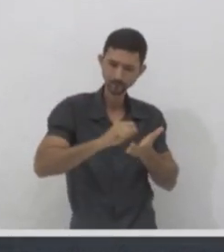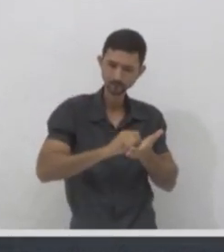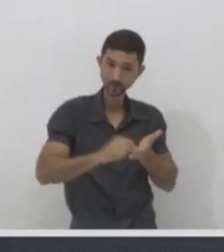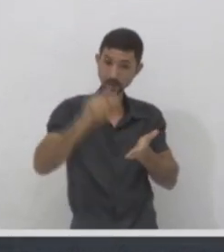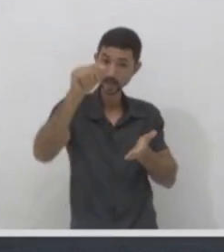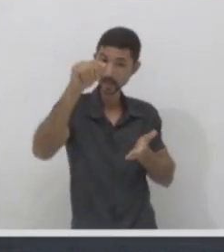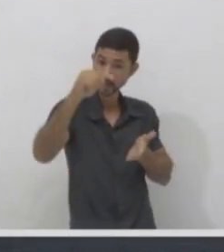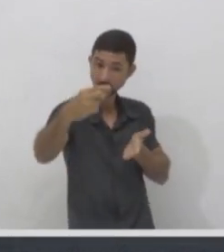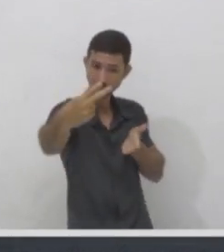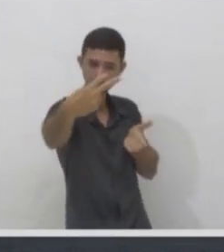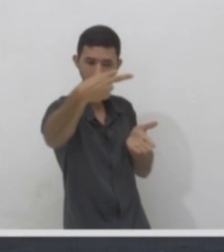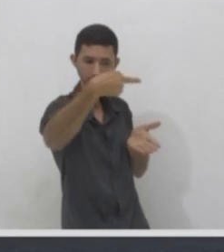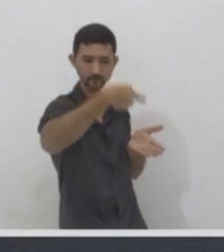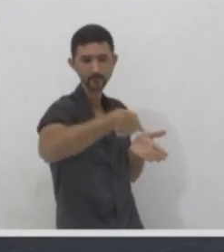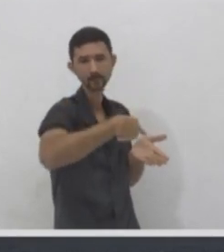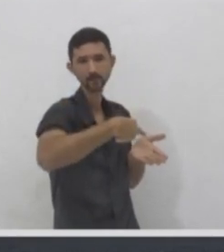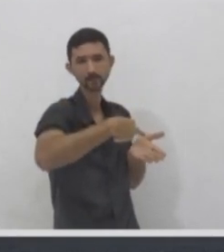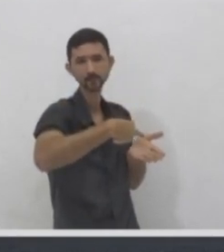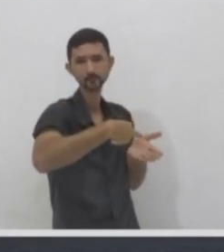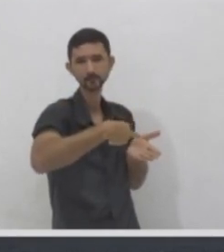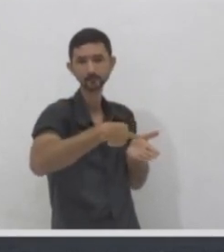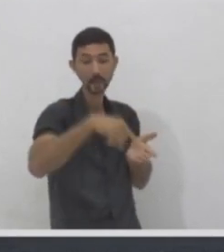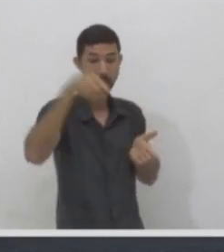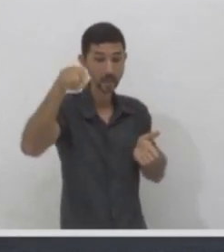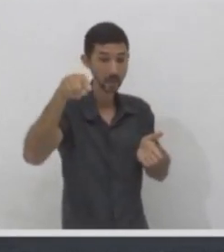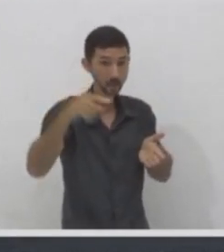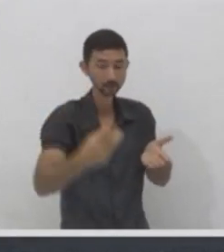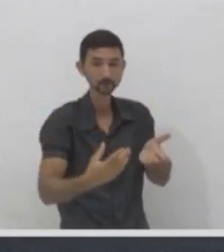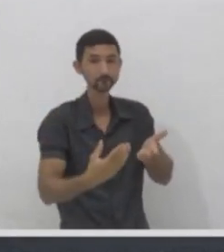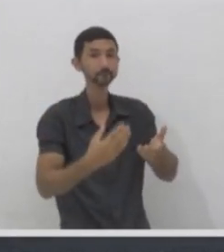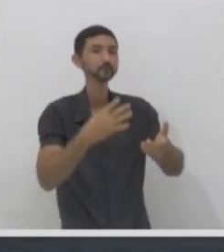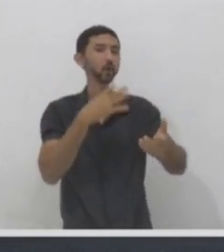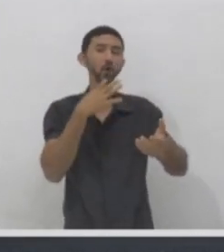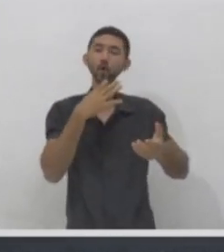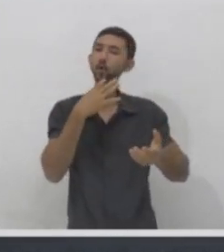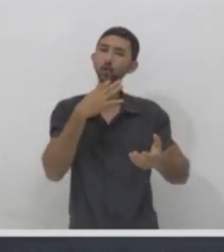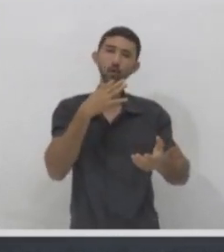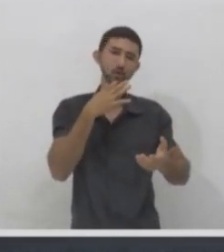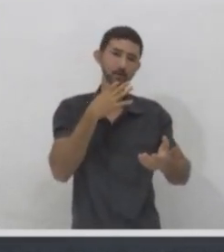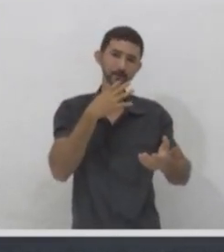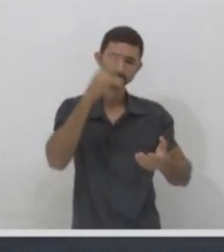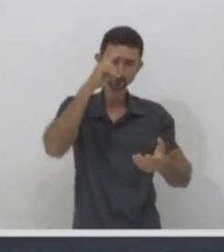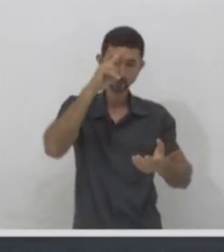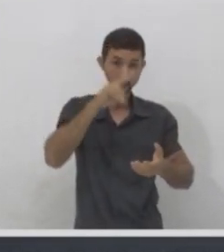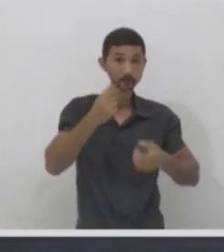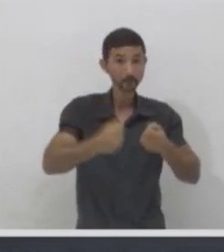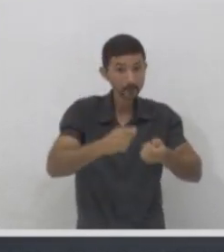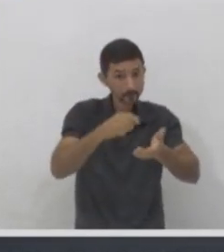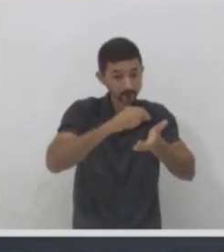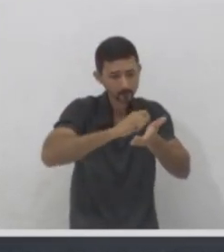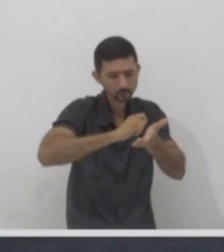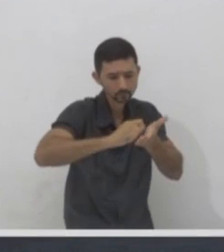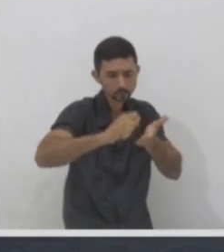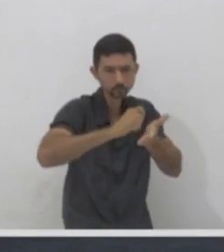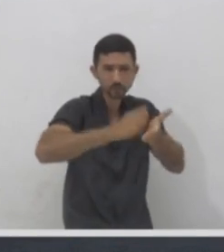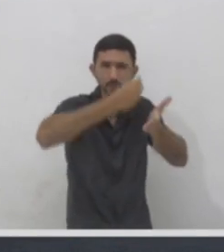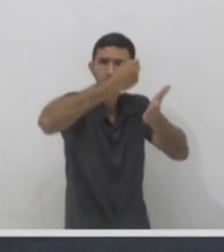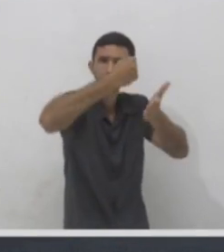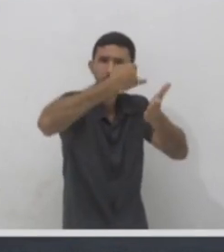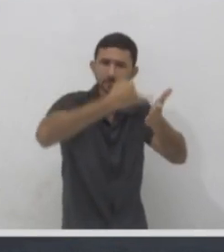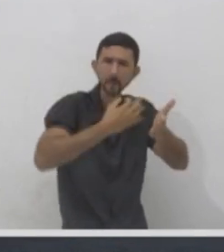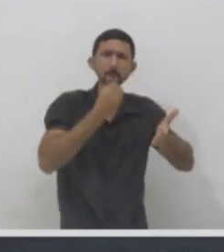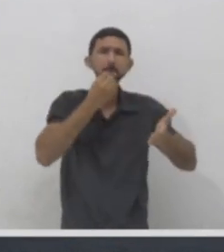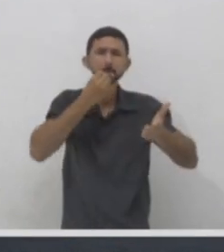vai ler, ela não conhece a história, então ela precisa que você enriqueça com detalhes a tua história, a